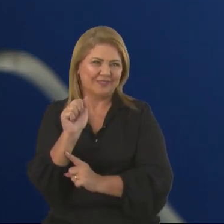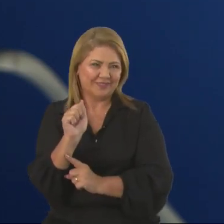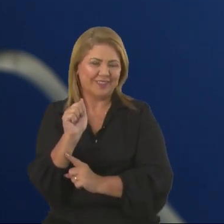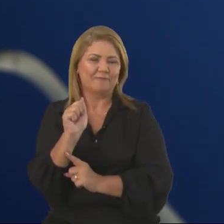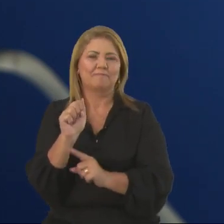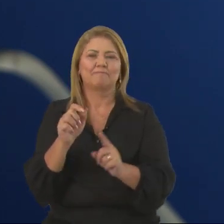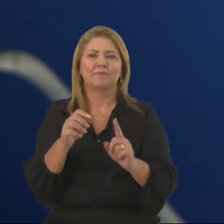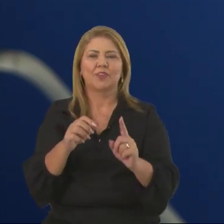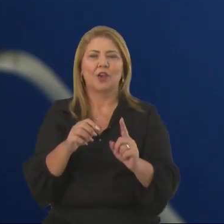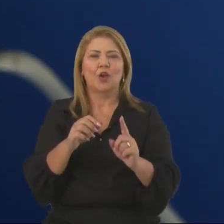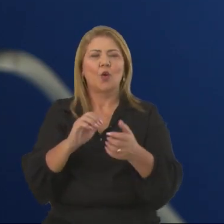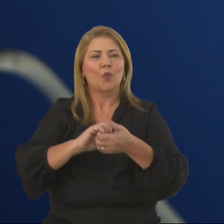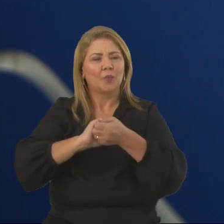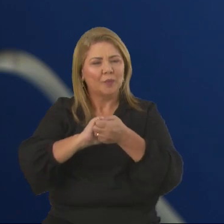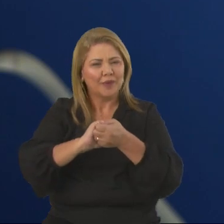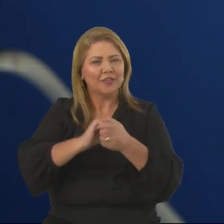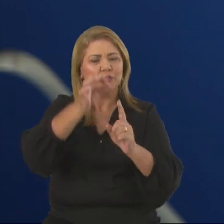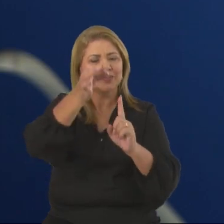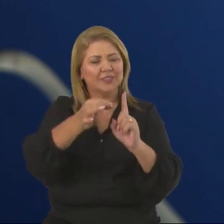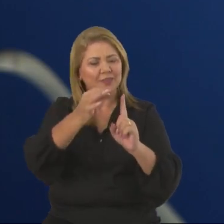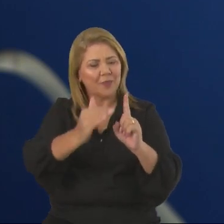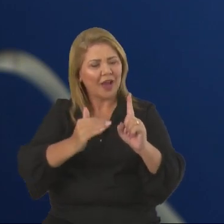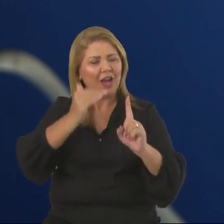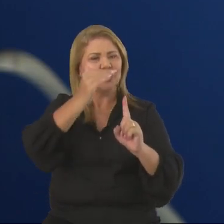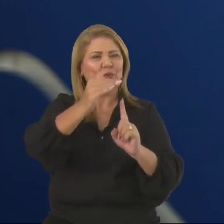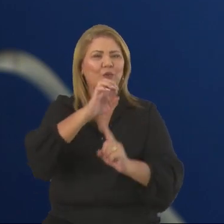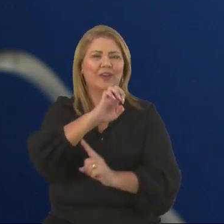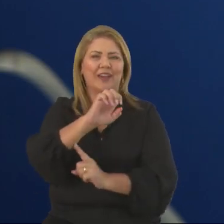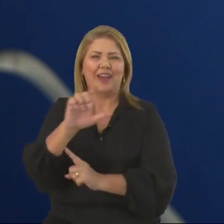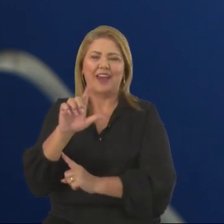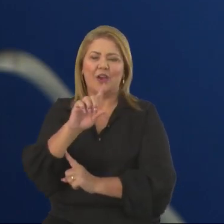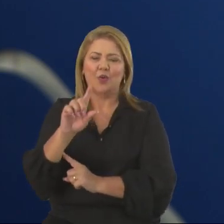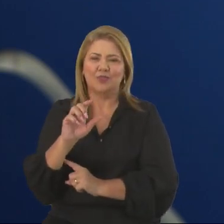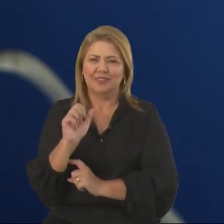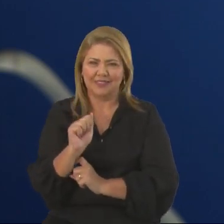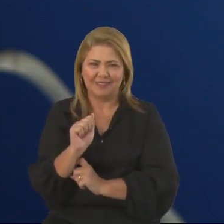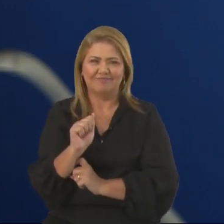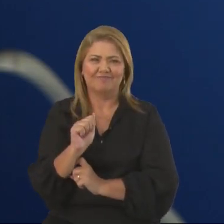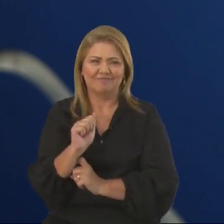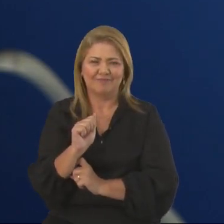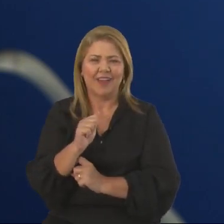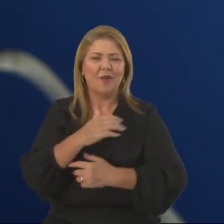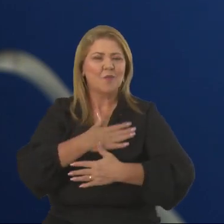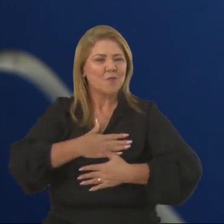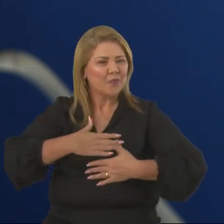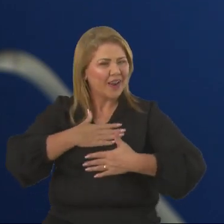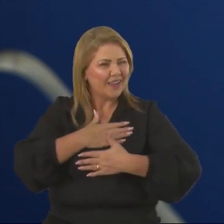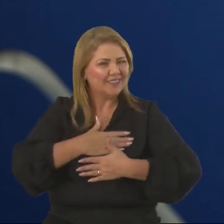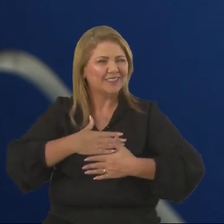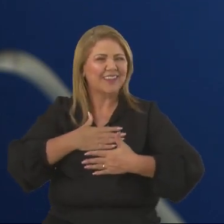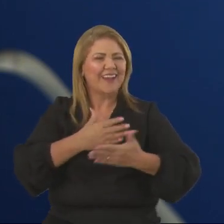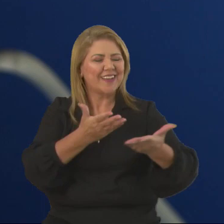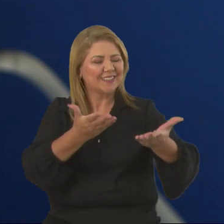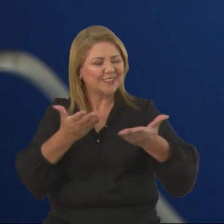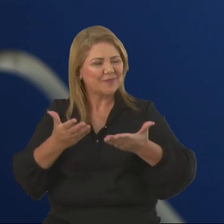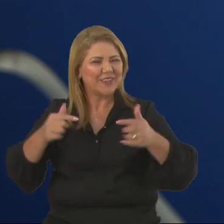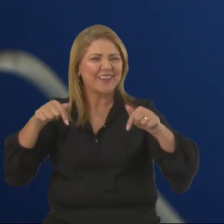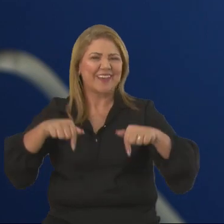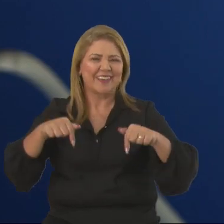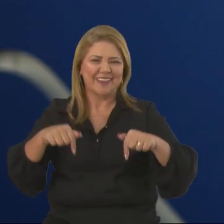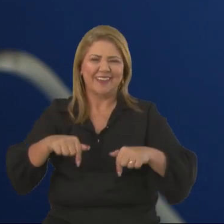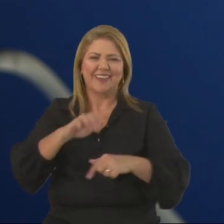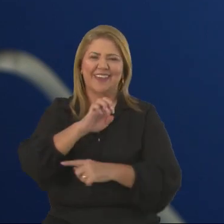Cumprimento a desembargadora Elza Cândida da Silveira. É um prazer recebê-la aqui, desembargadora